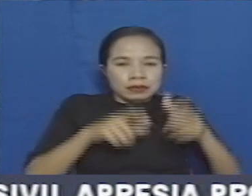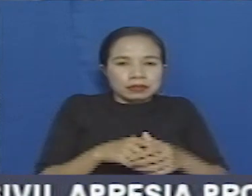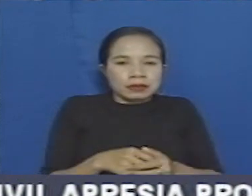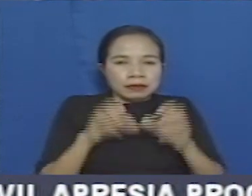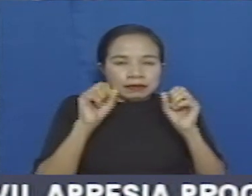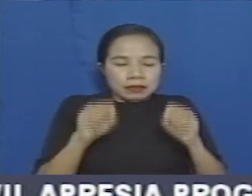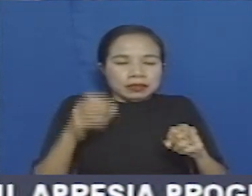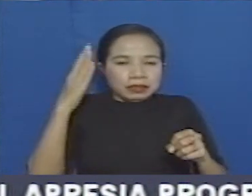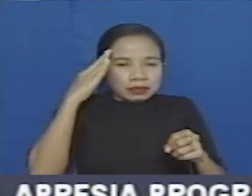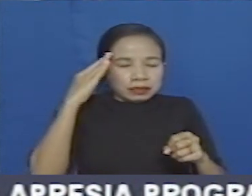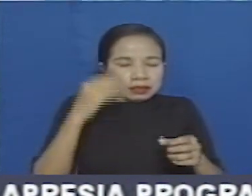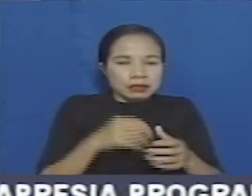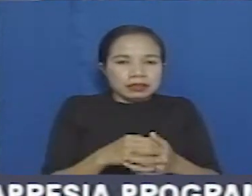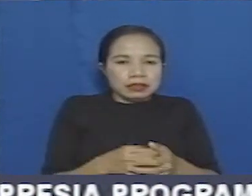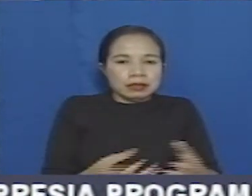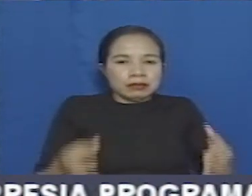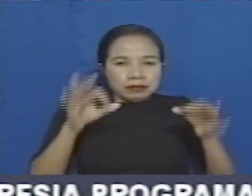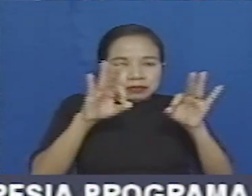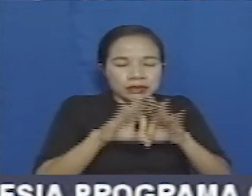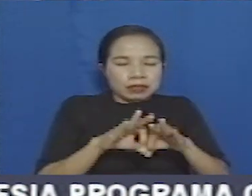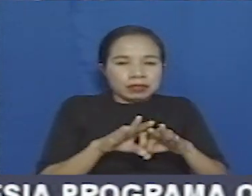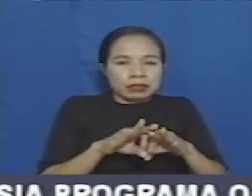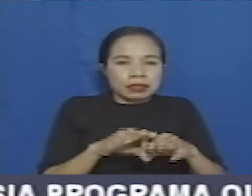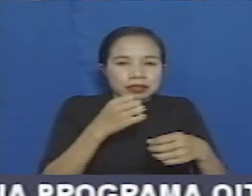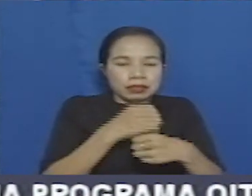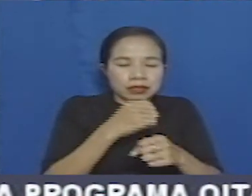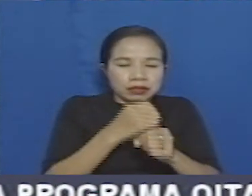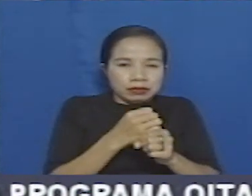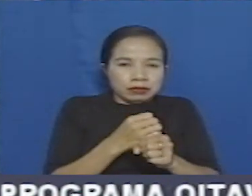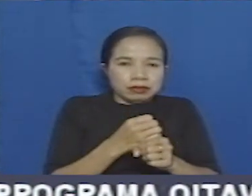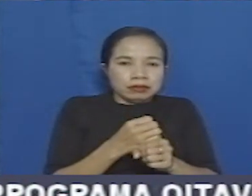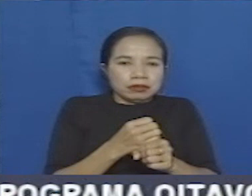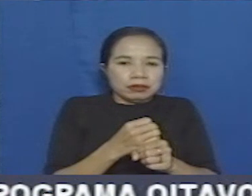Nebe bela identifica setores prioritários, nebe acerta duni ba